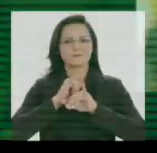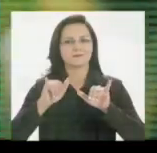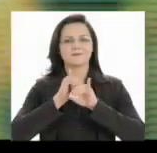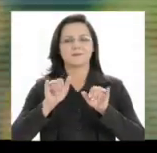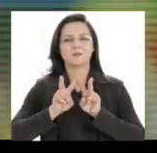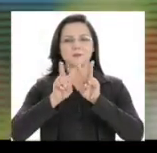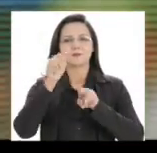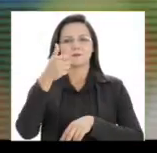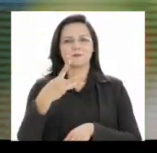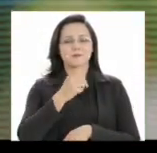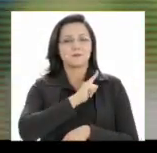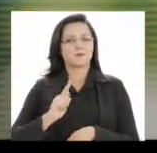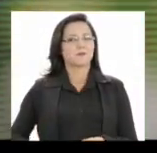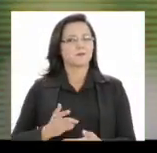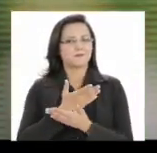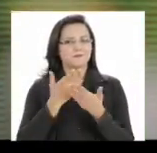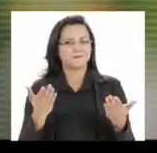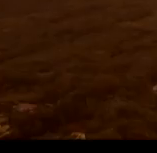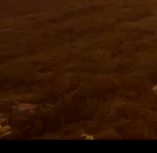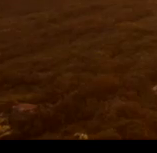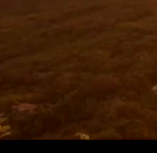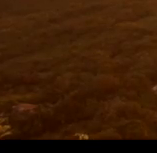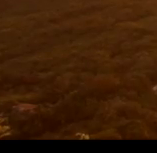Começa agora o programa Wellington 13, o governador do povo.